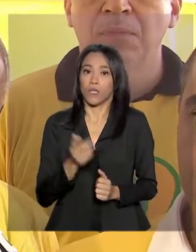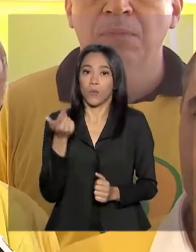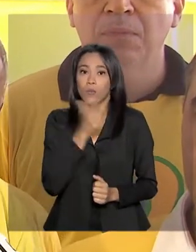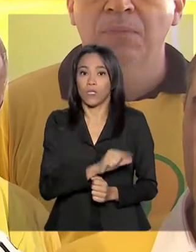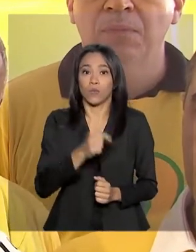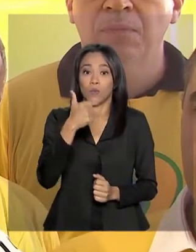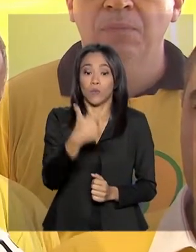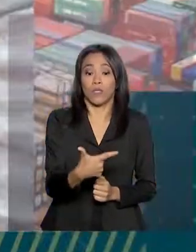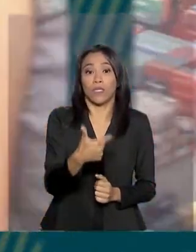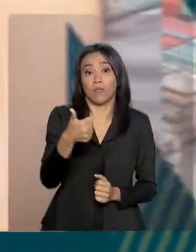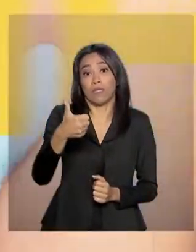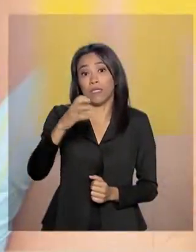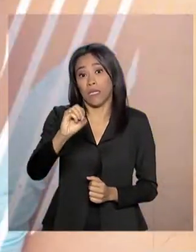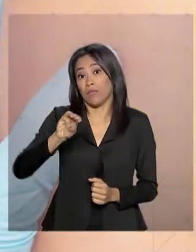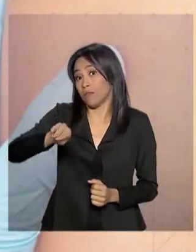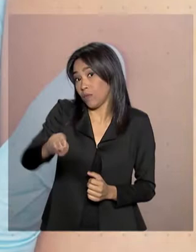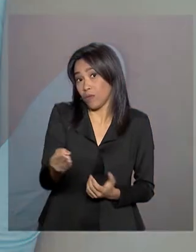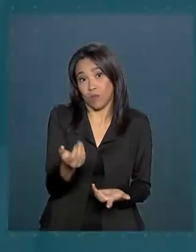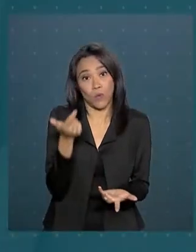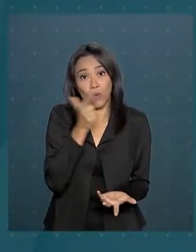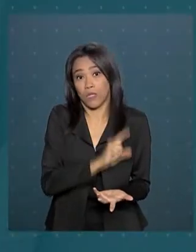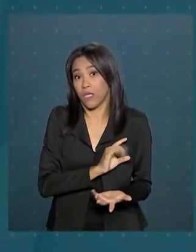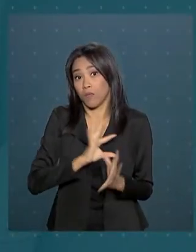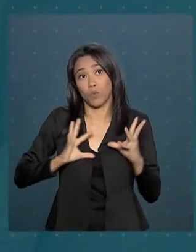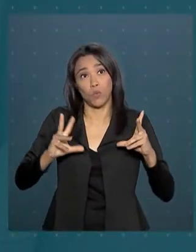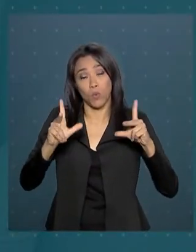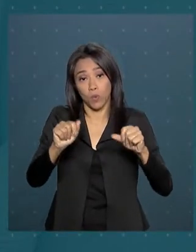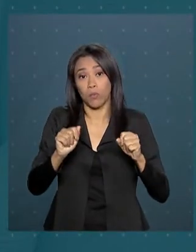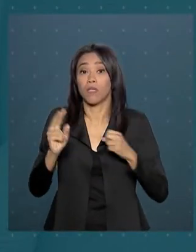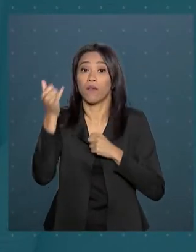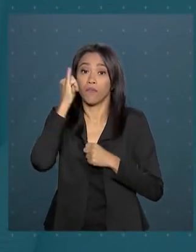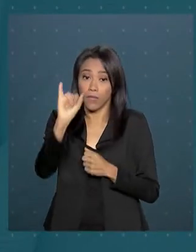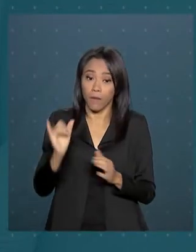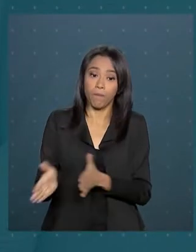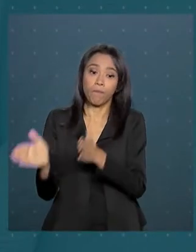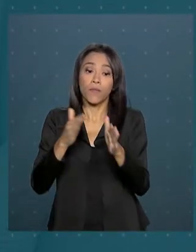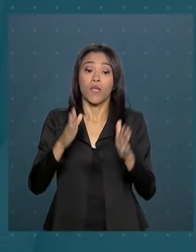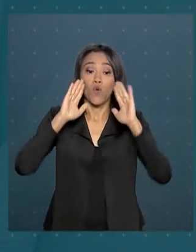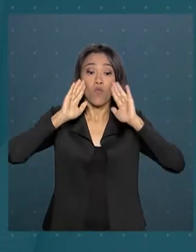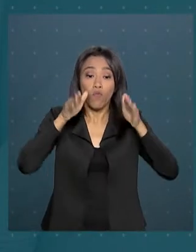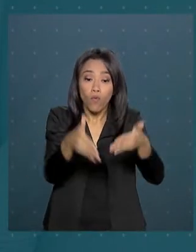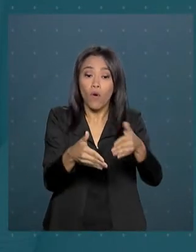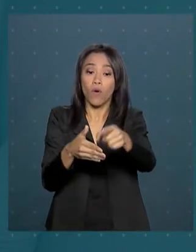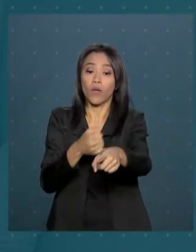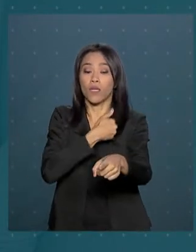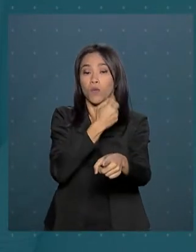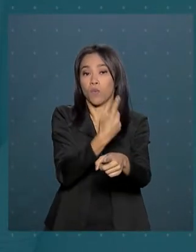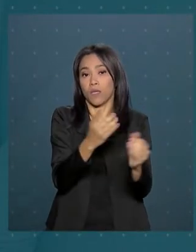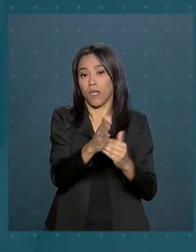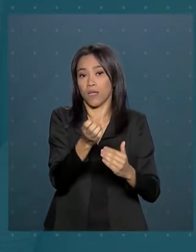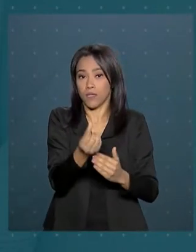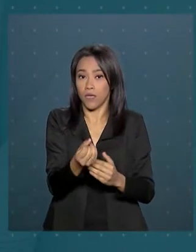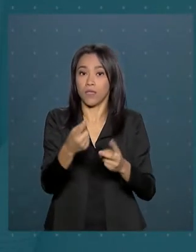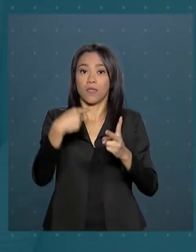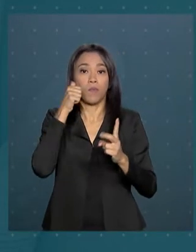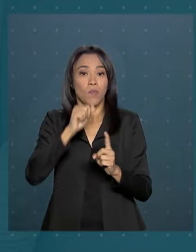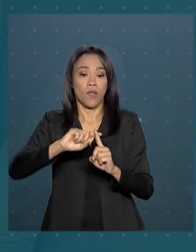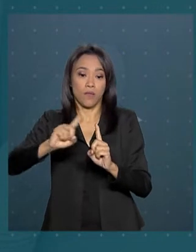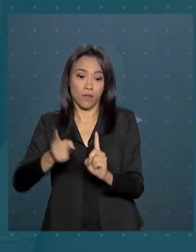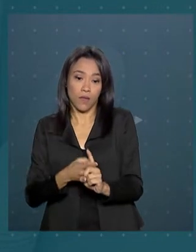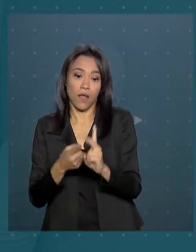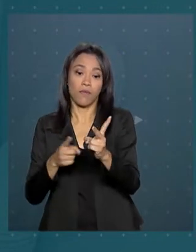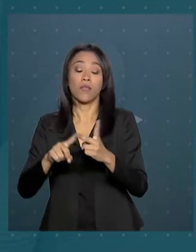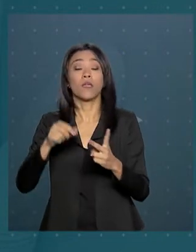210 milhões de brasileiros. O público prioritário são crianças de 1 a 6 anos, gestantes e mulheres que